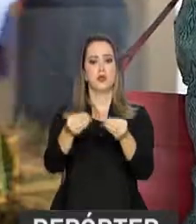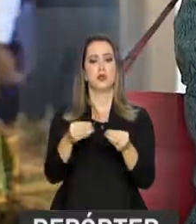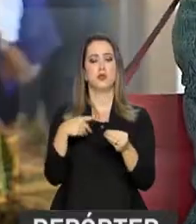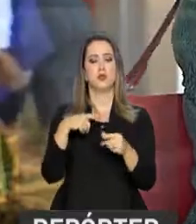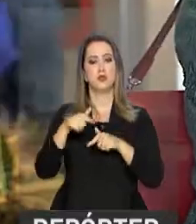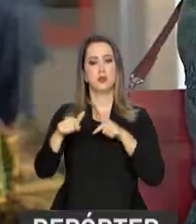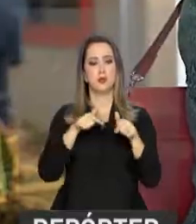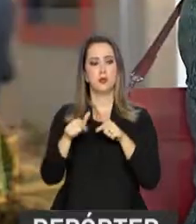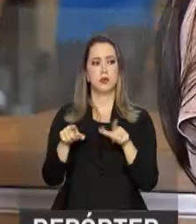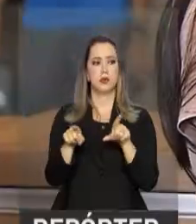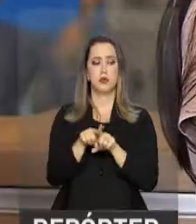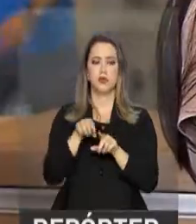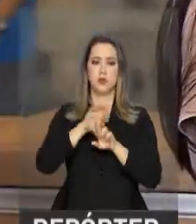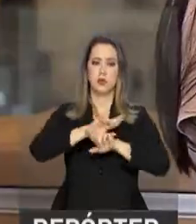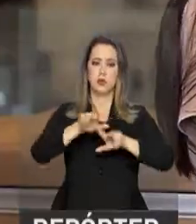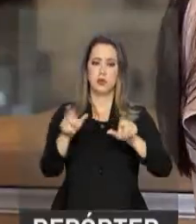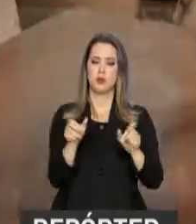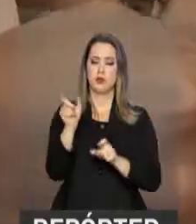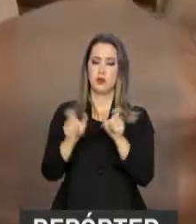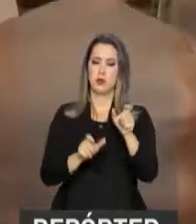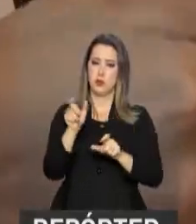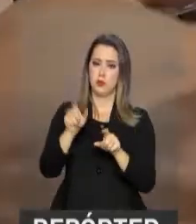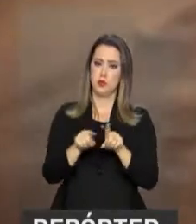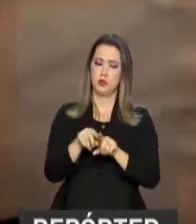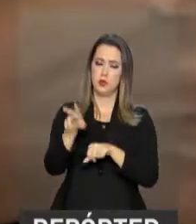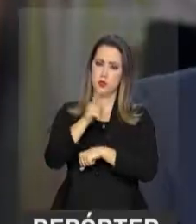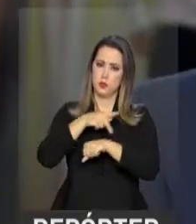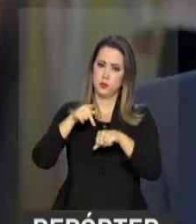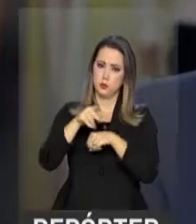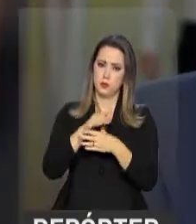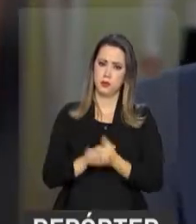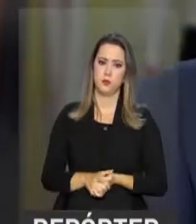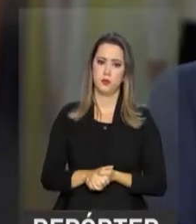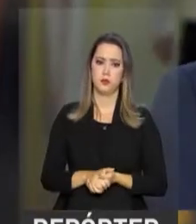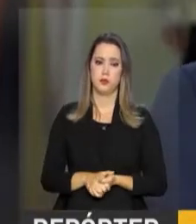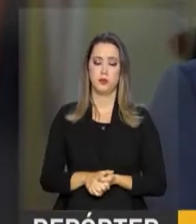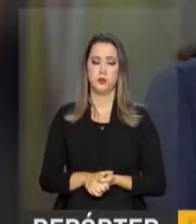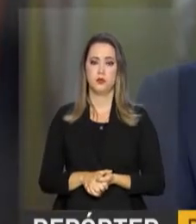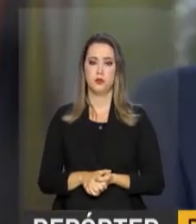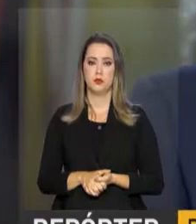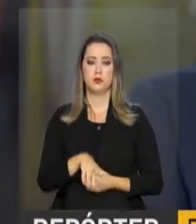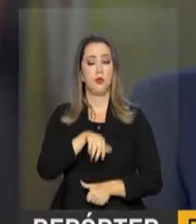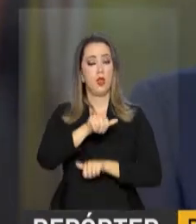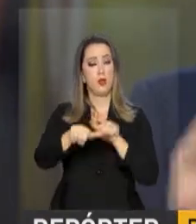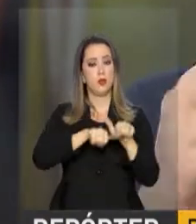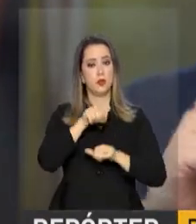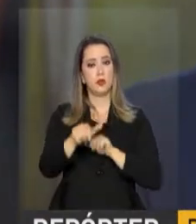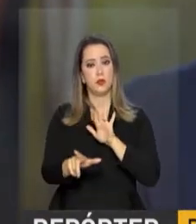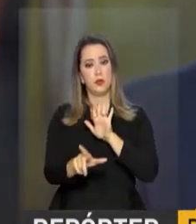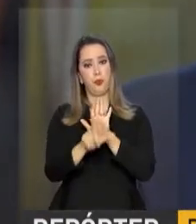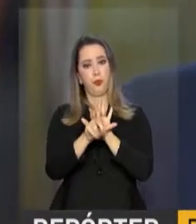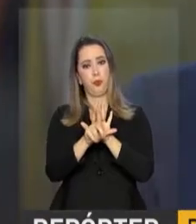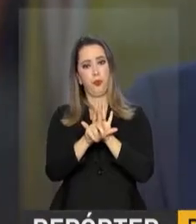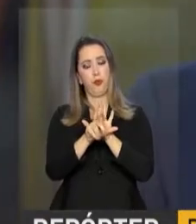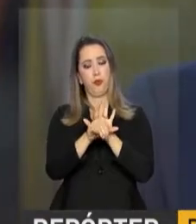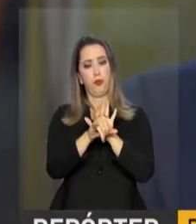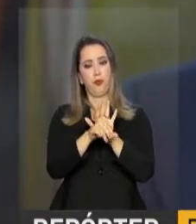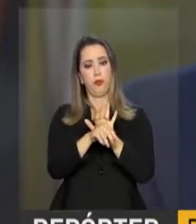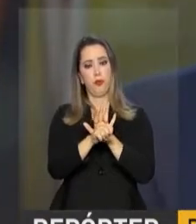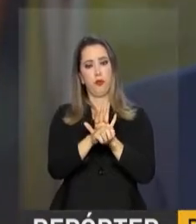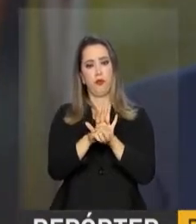trabalhadores empresários e para o país e operação dos novos previsto horas imediatamente